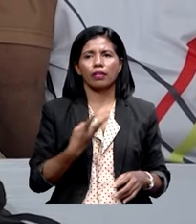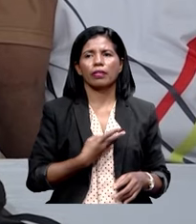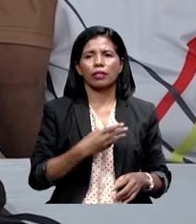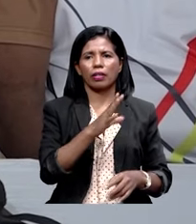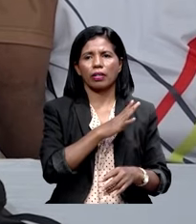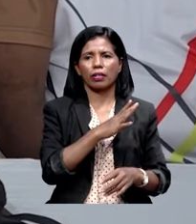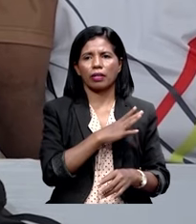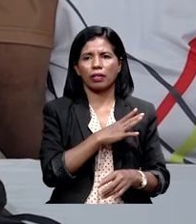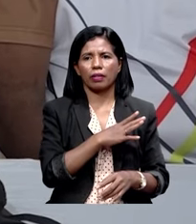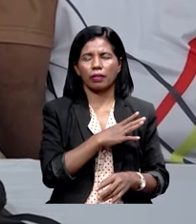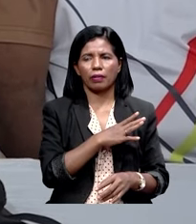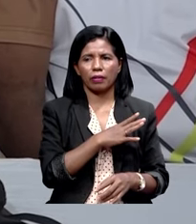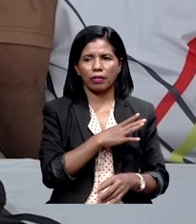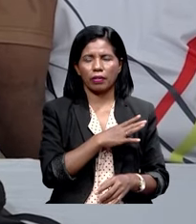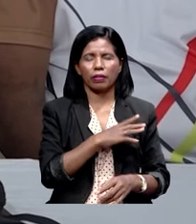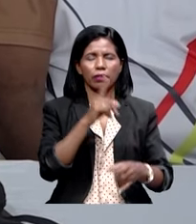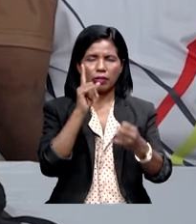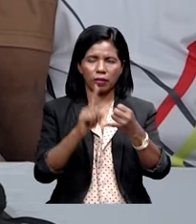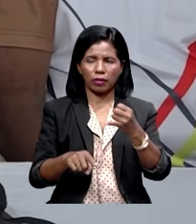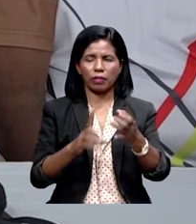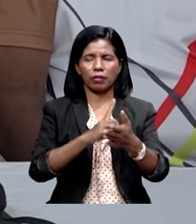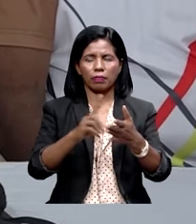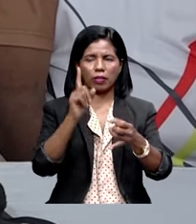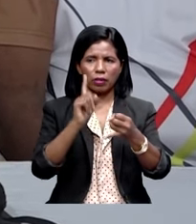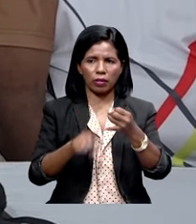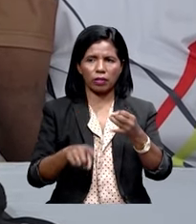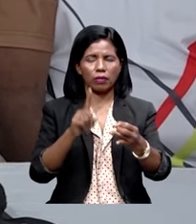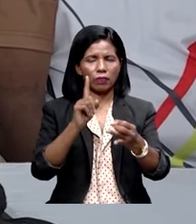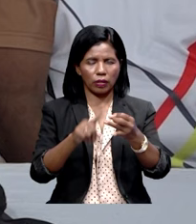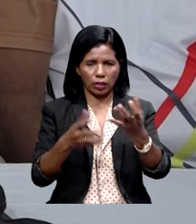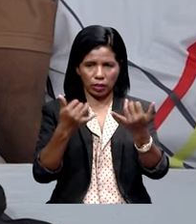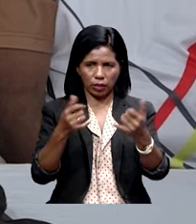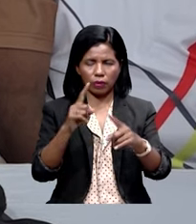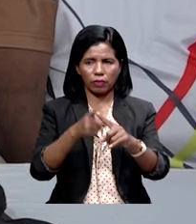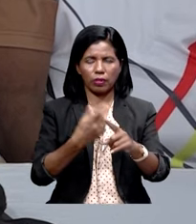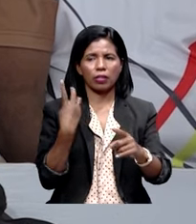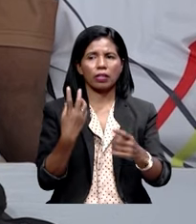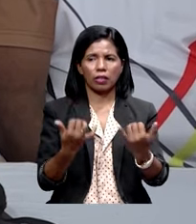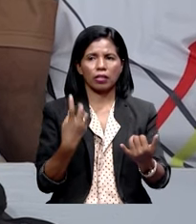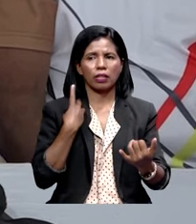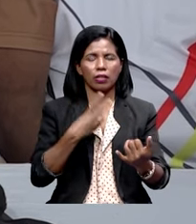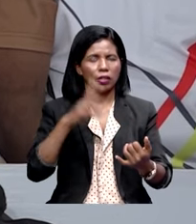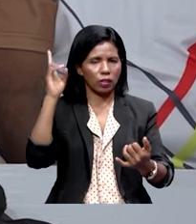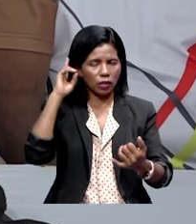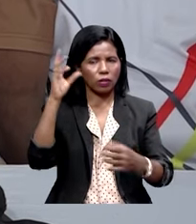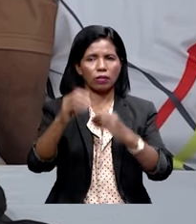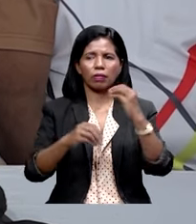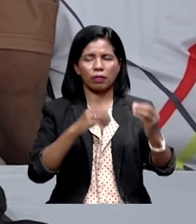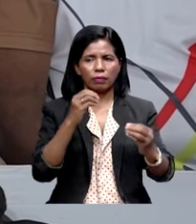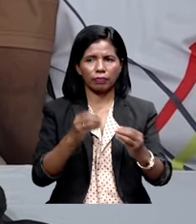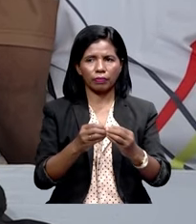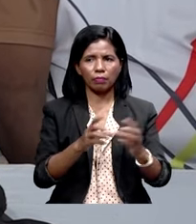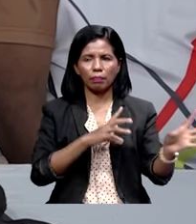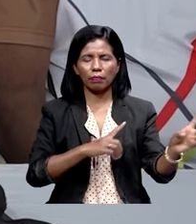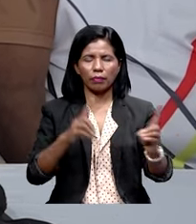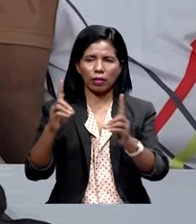ver diante da cá, no fim semana ico se semana fulano né, ita se rona kata ka